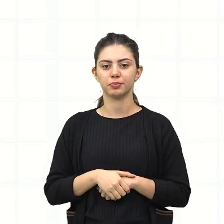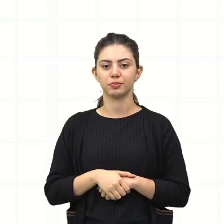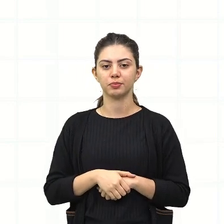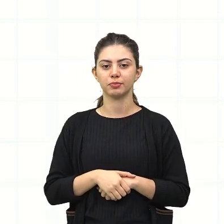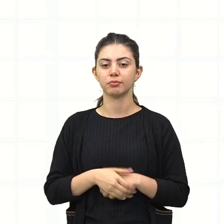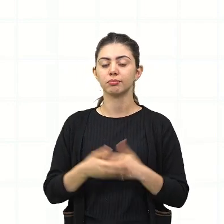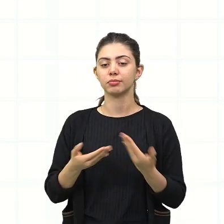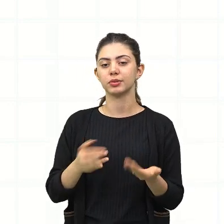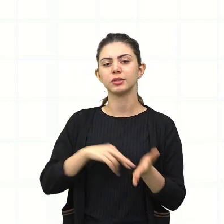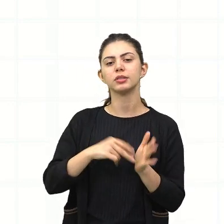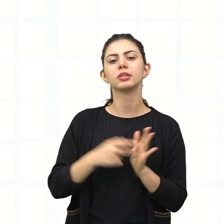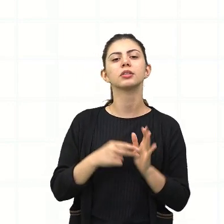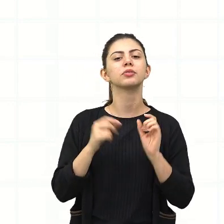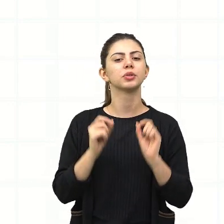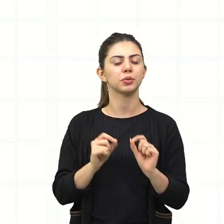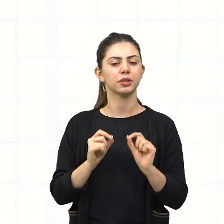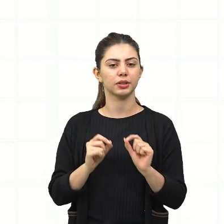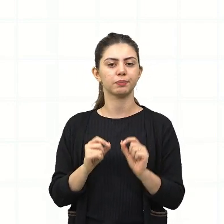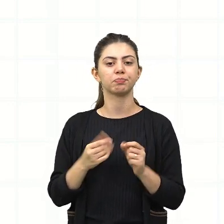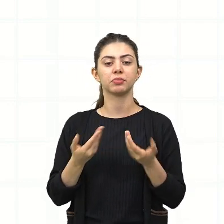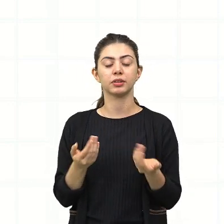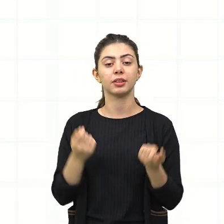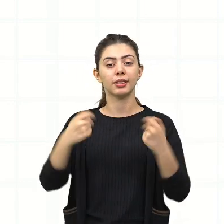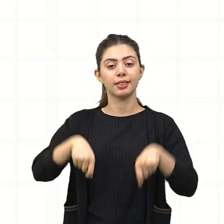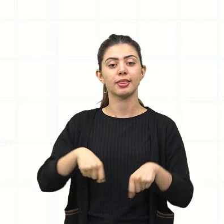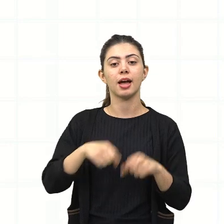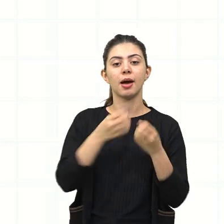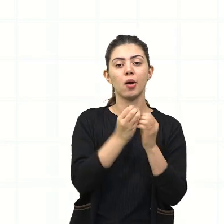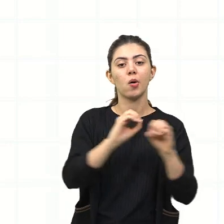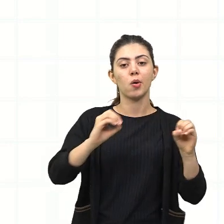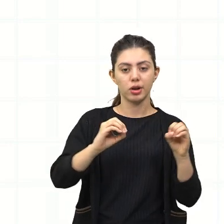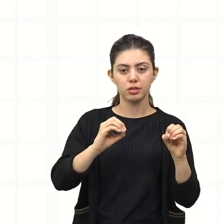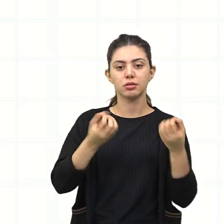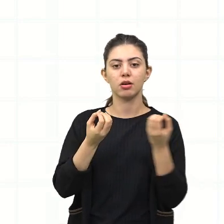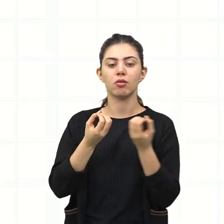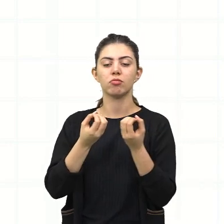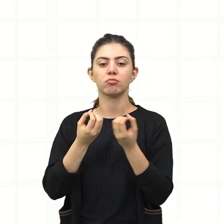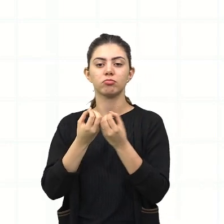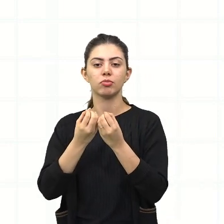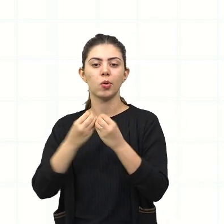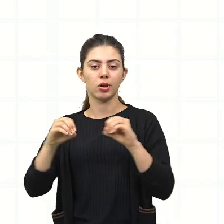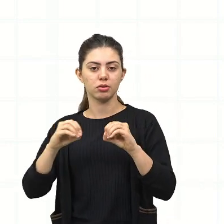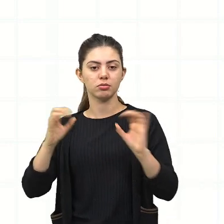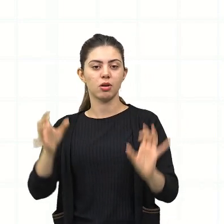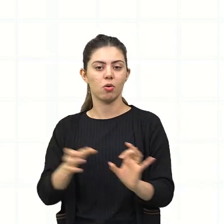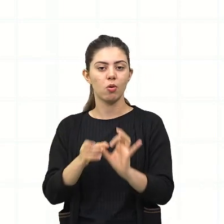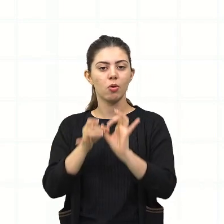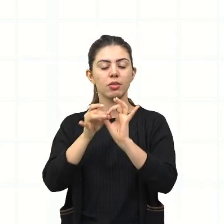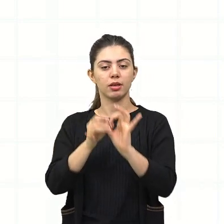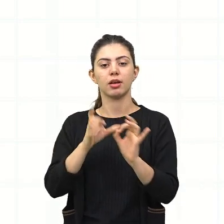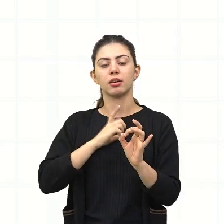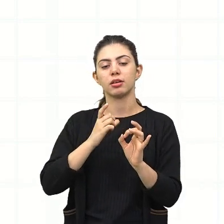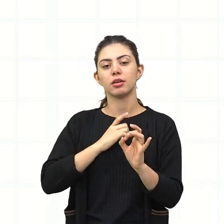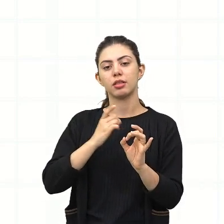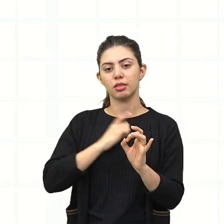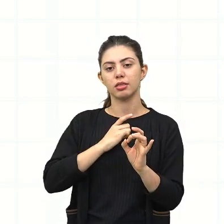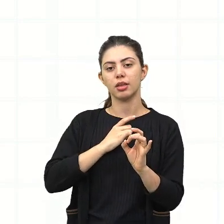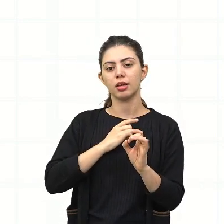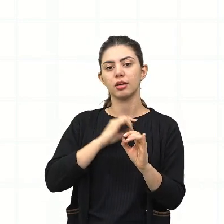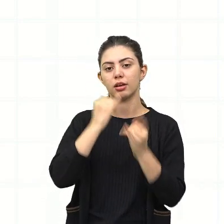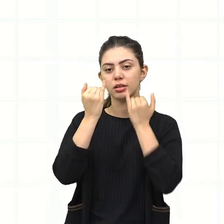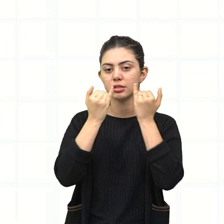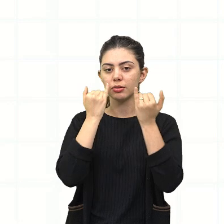Em outras palavras, ele serve para unir duas ideias em uma mesma frase, referindo-se a algo que já